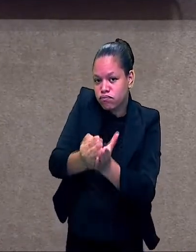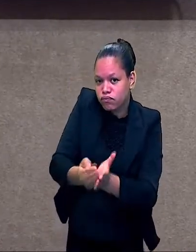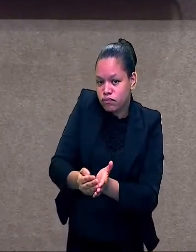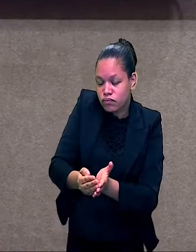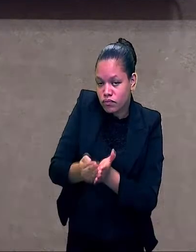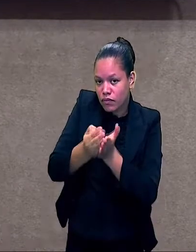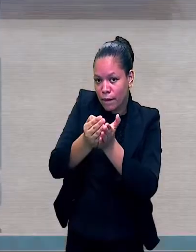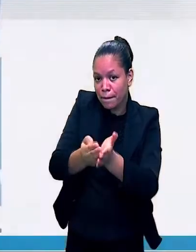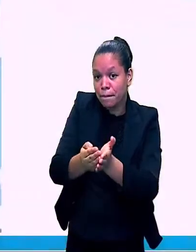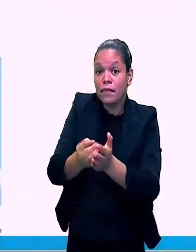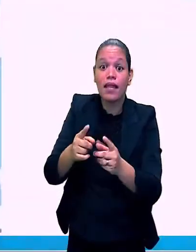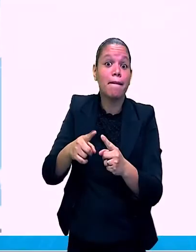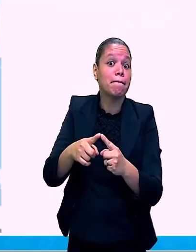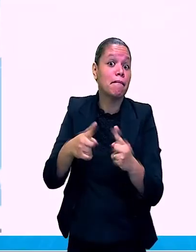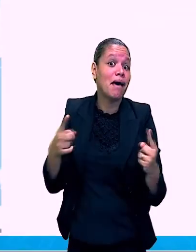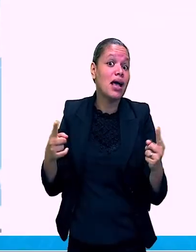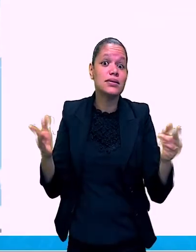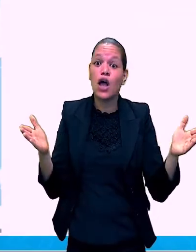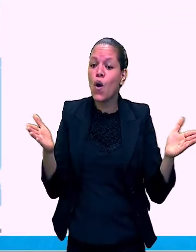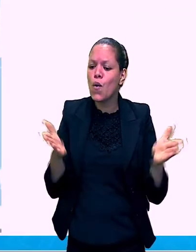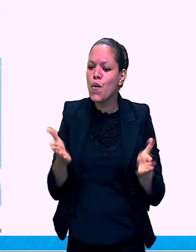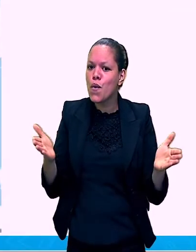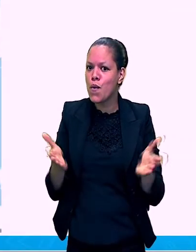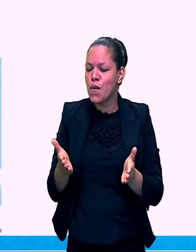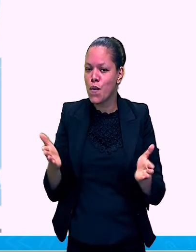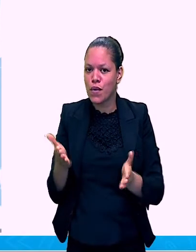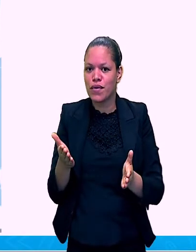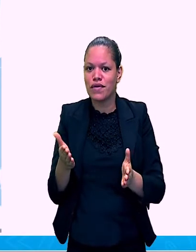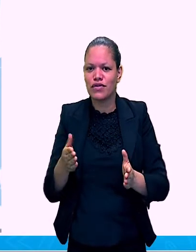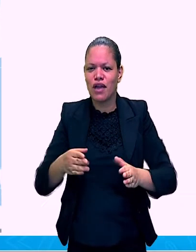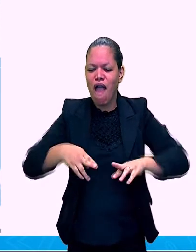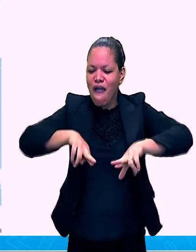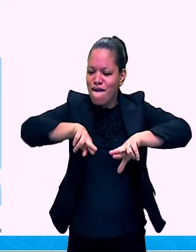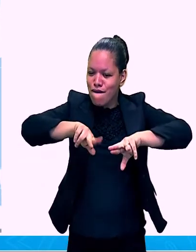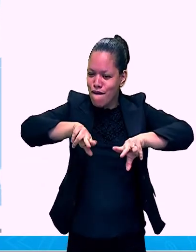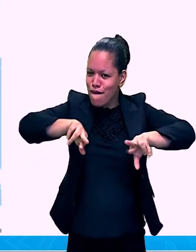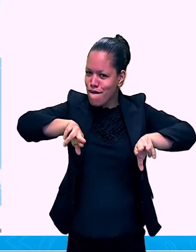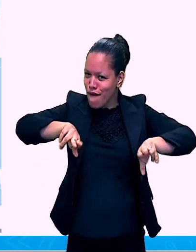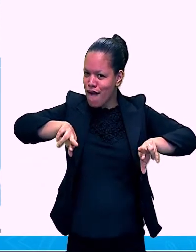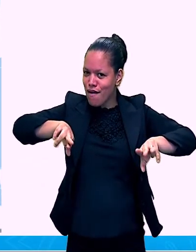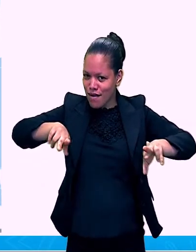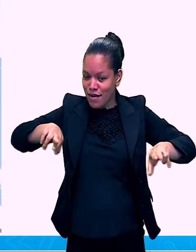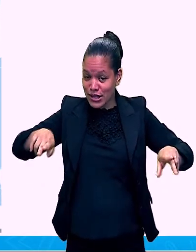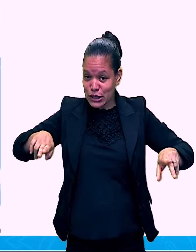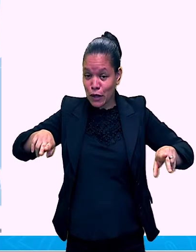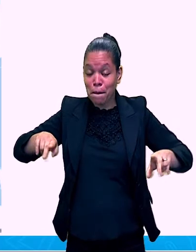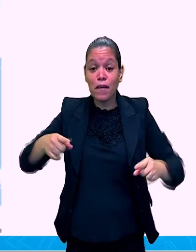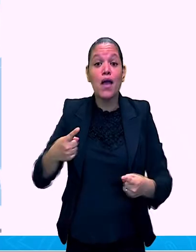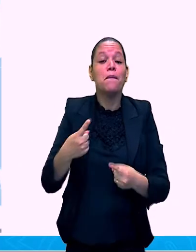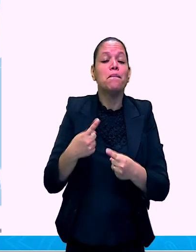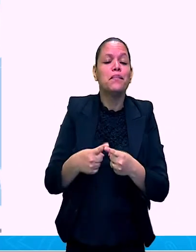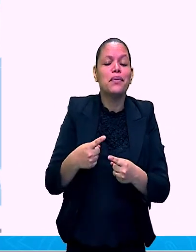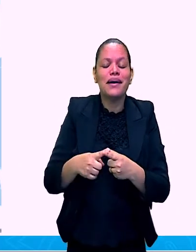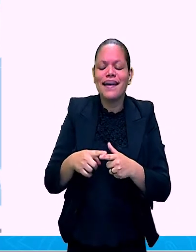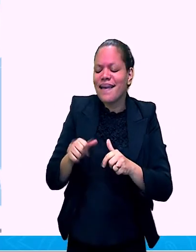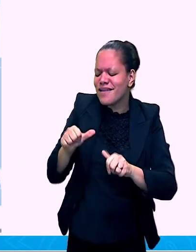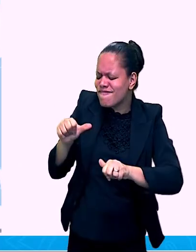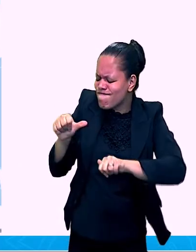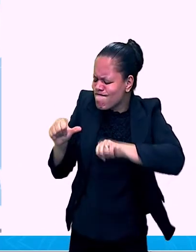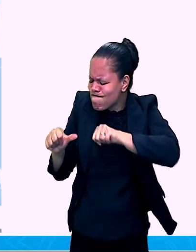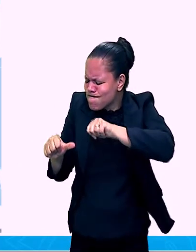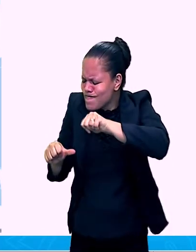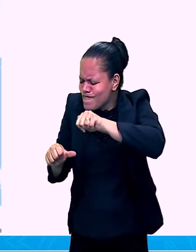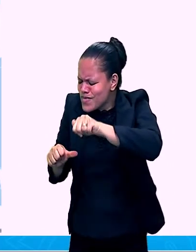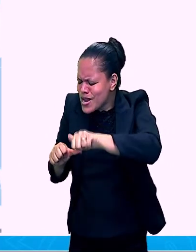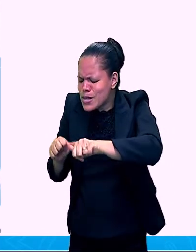acontece. Nosso território vem passando por profundas modificações ligadas a diferentes atividades.